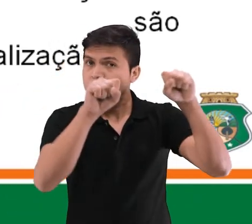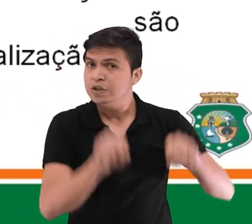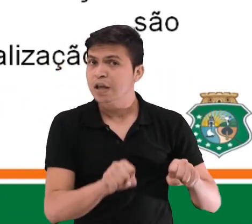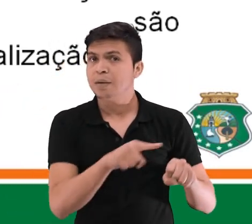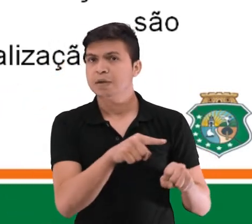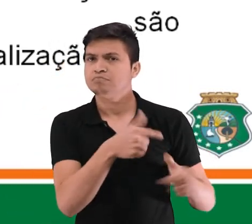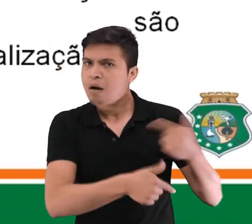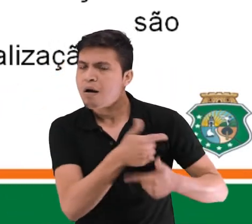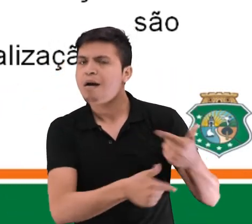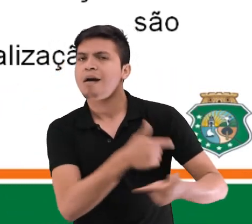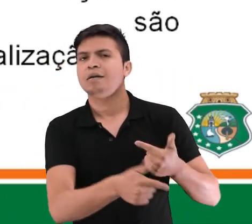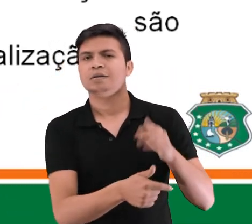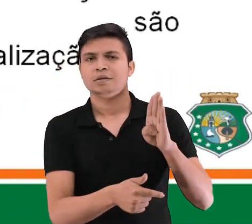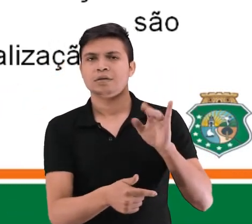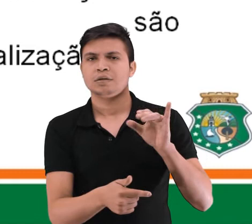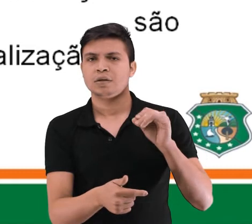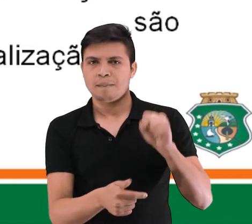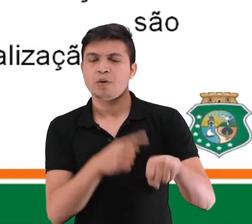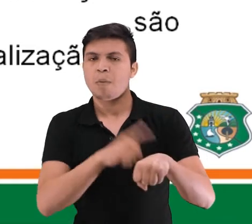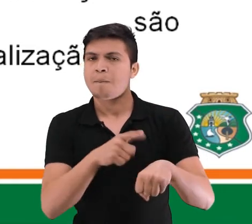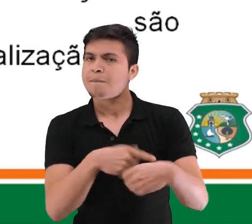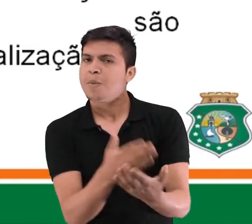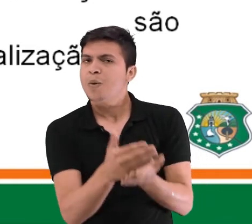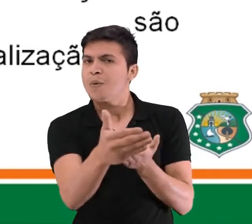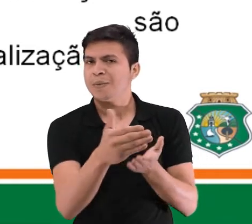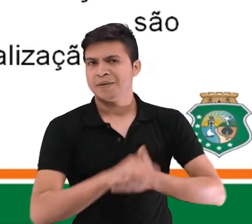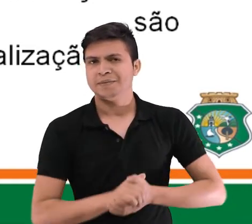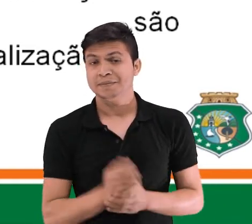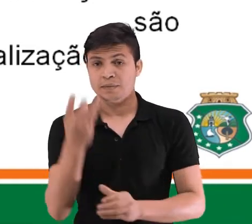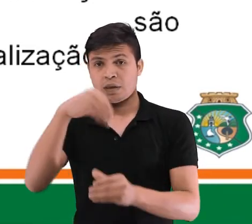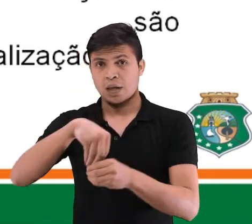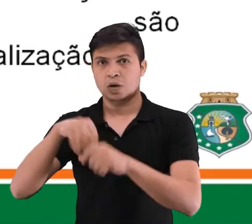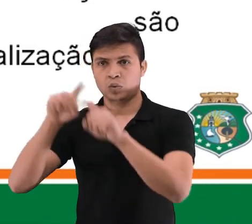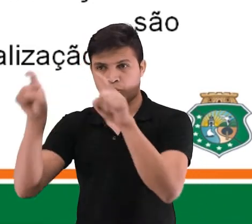BIOS no momento da inicialização. Dentro do seu computador,